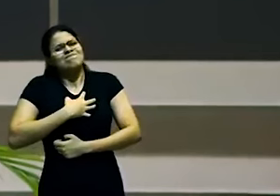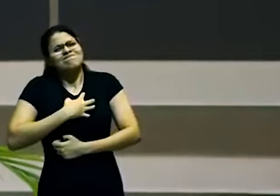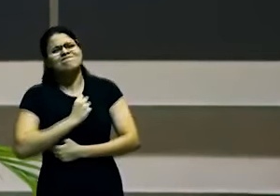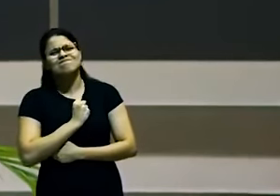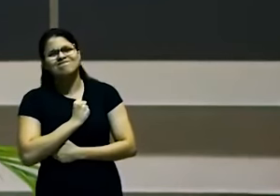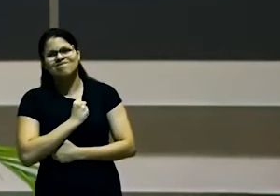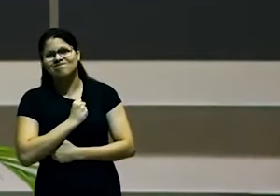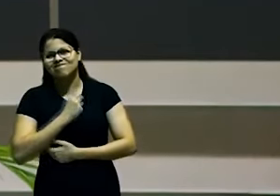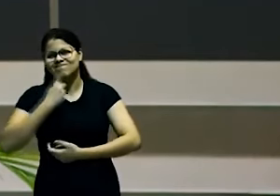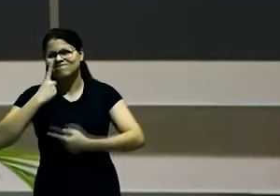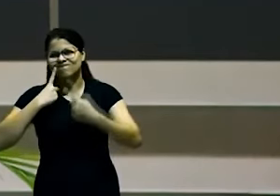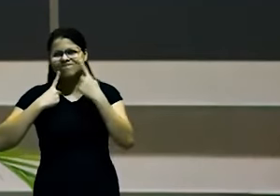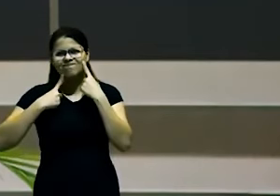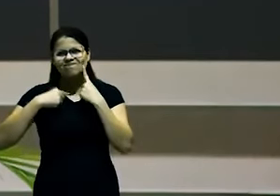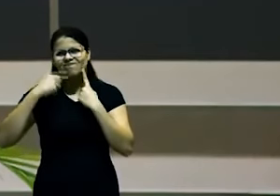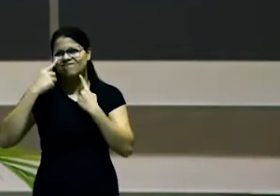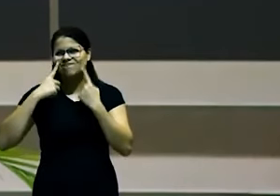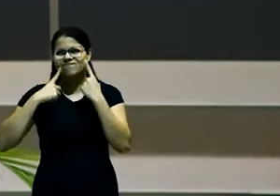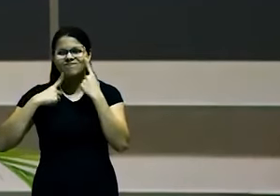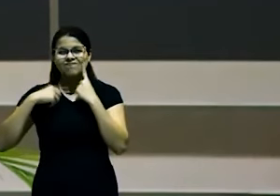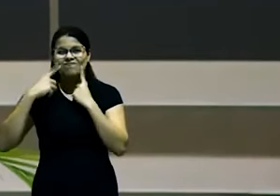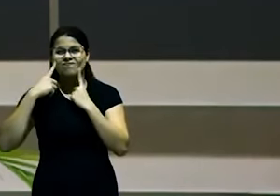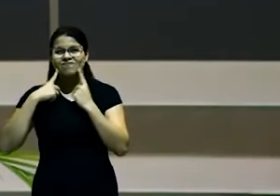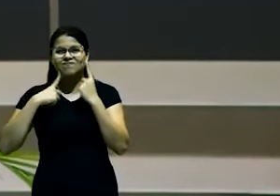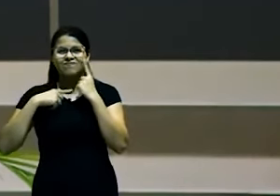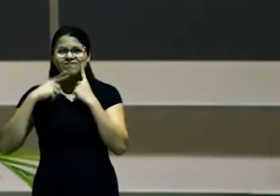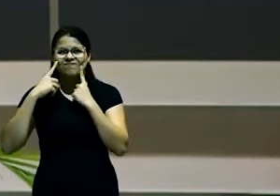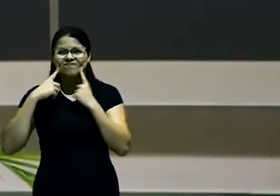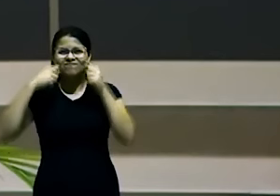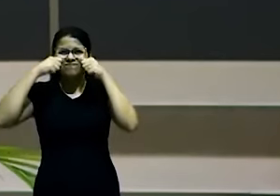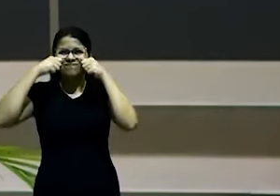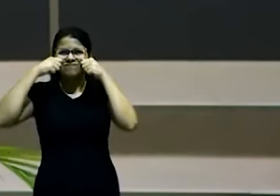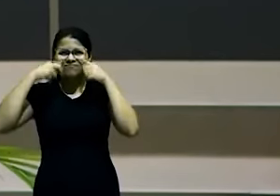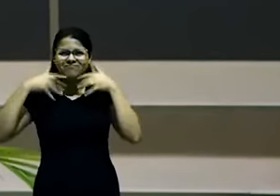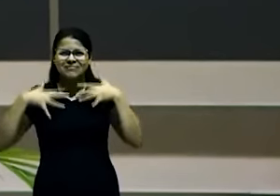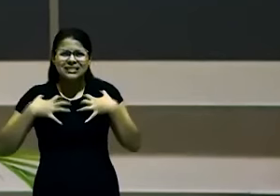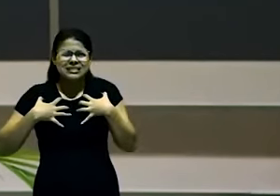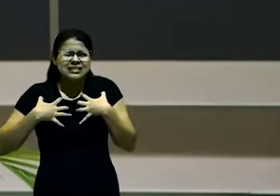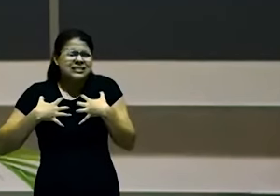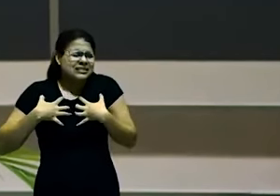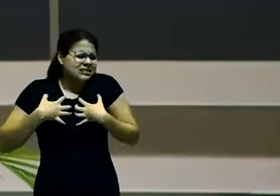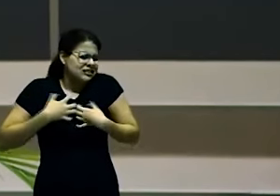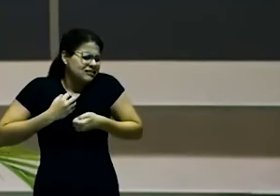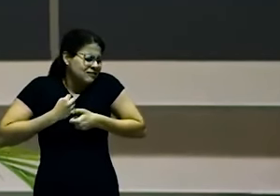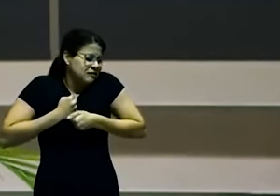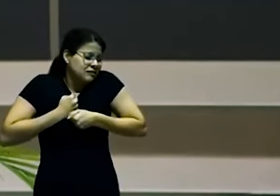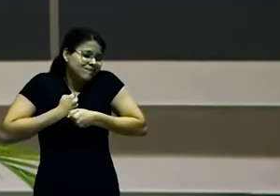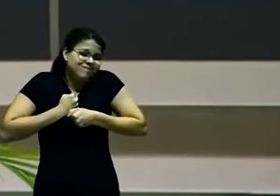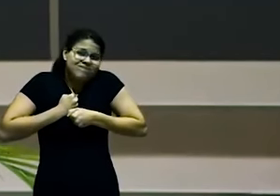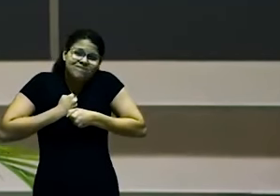amargamente choro amargo choro Amargo é choro de desespero